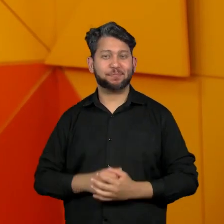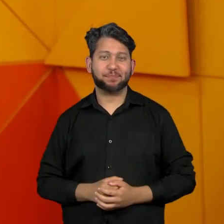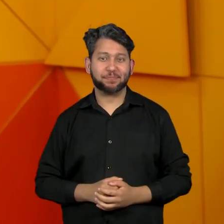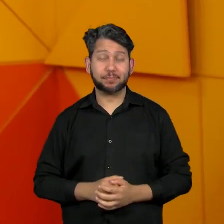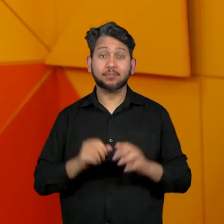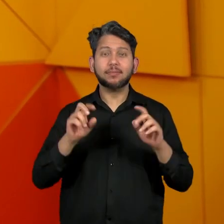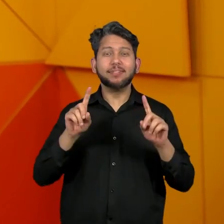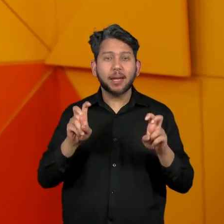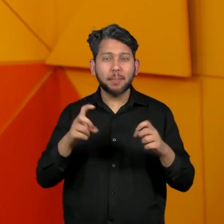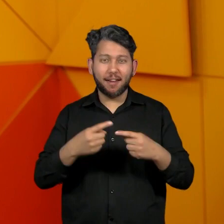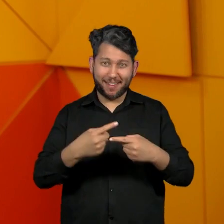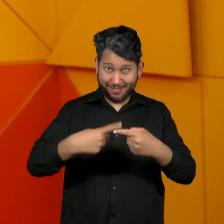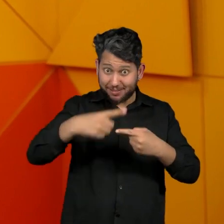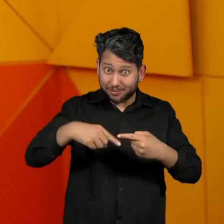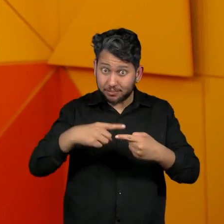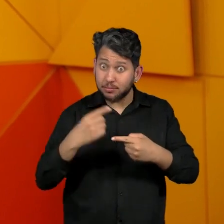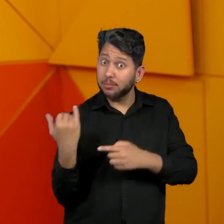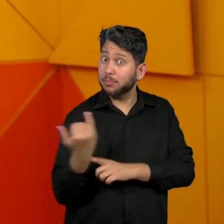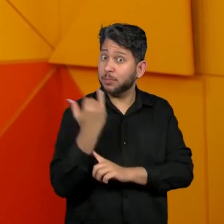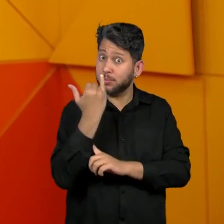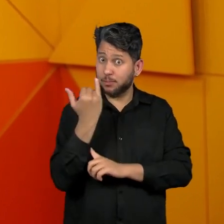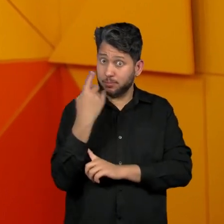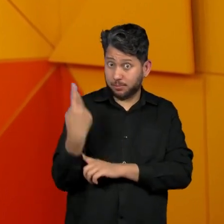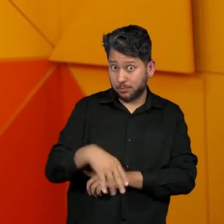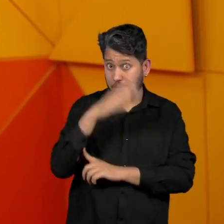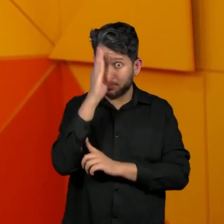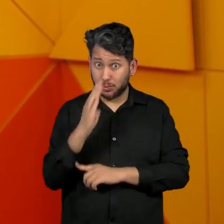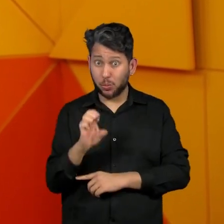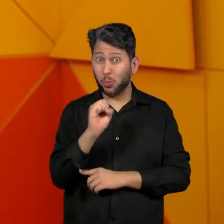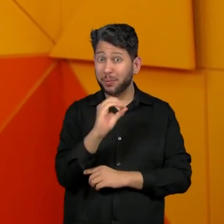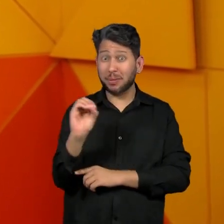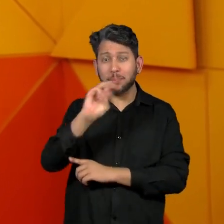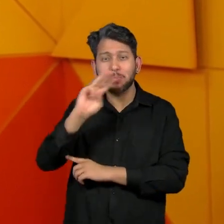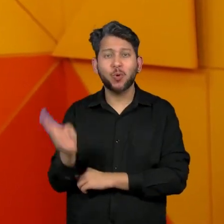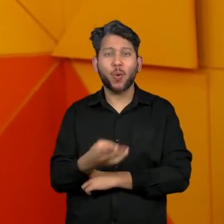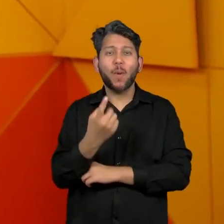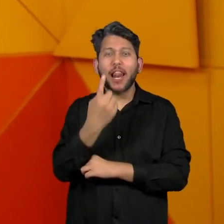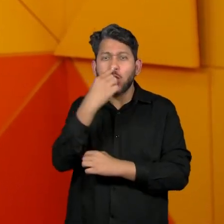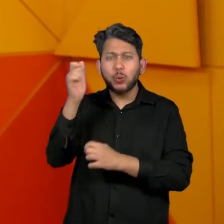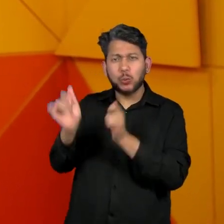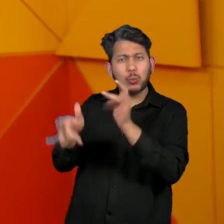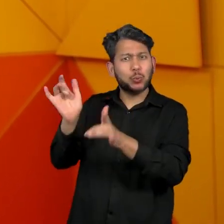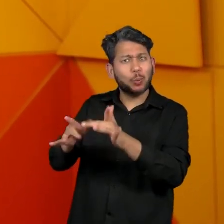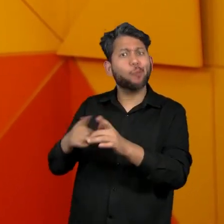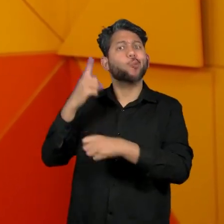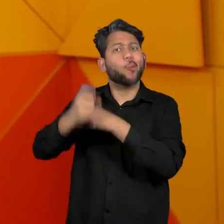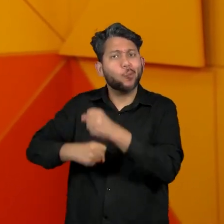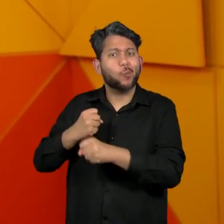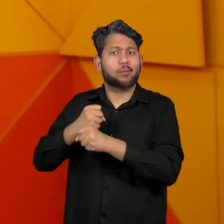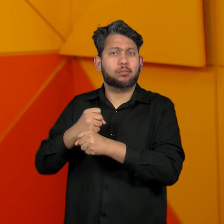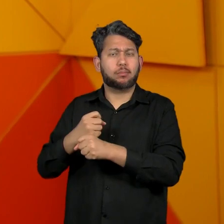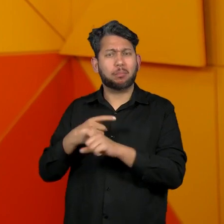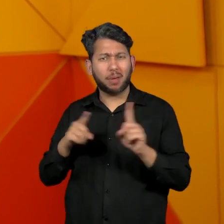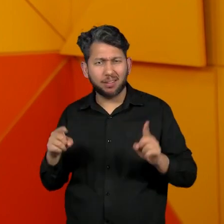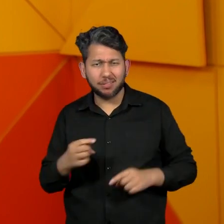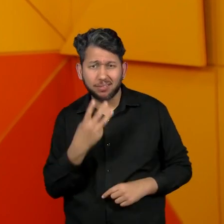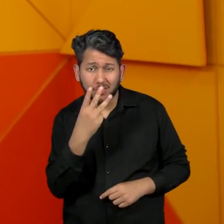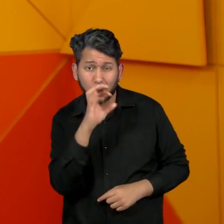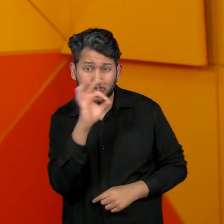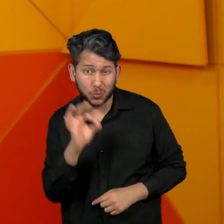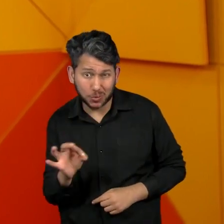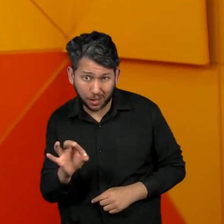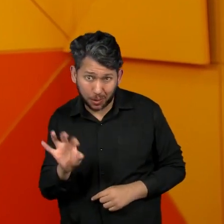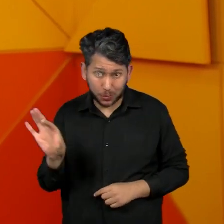é preciso. O Brasil produz mais de 80 milhões de lixo por ano e desse total, apenas 3% é